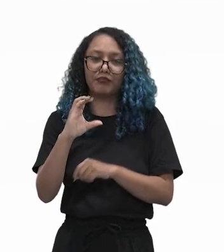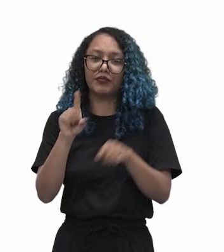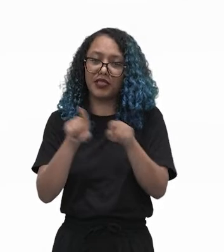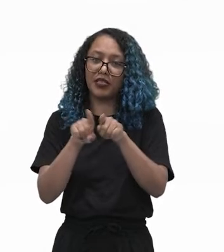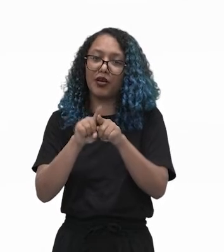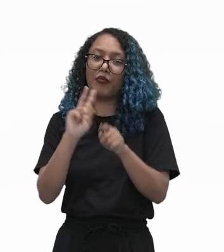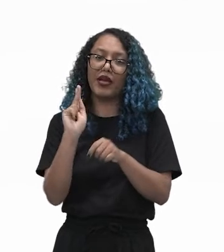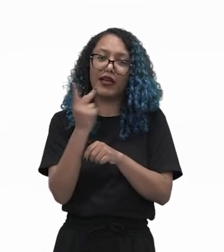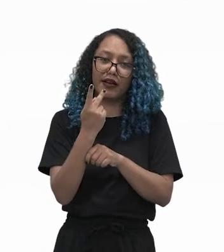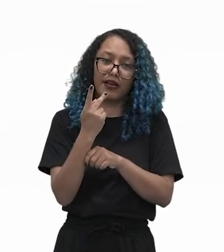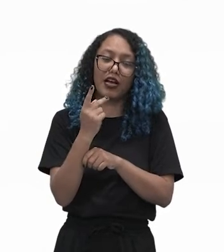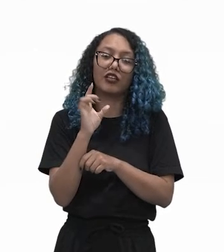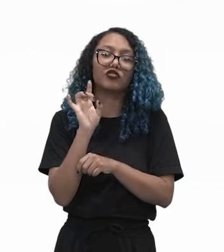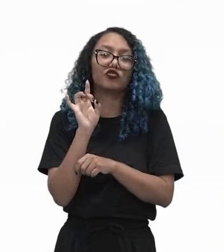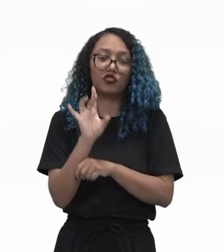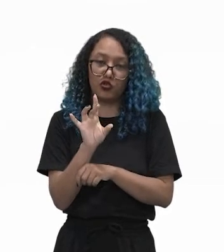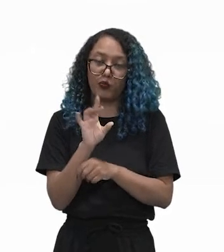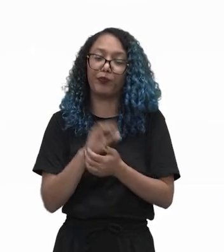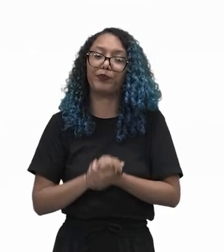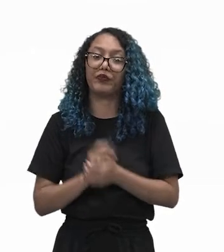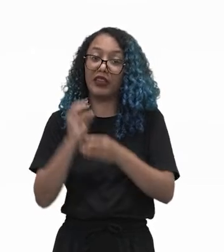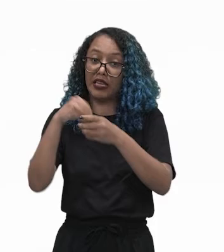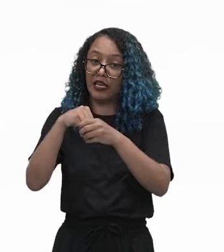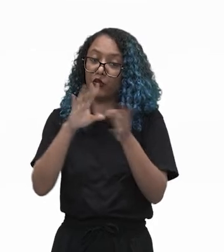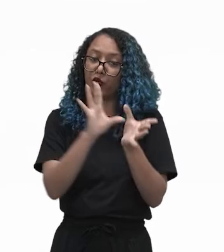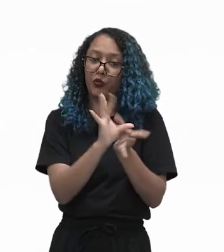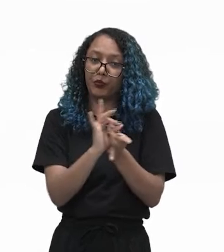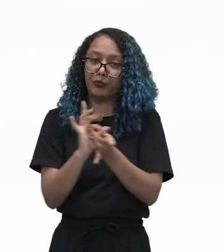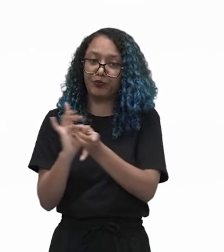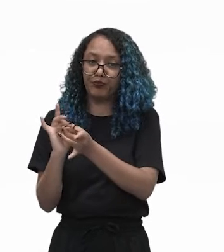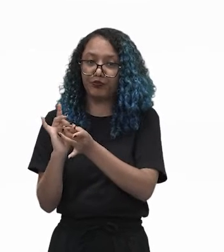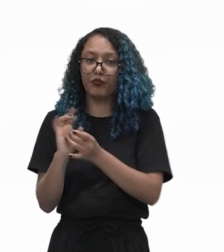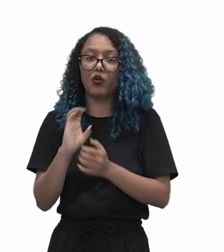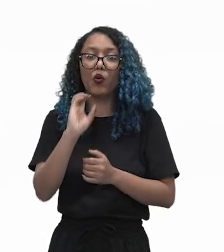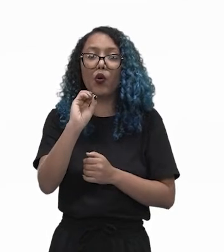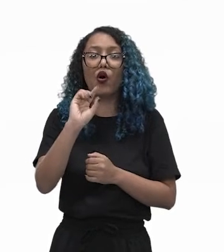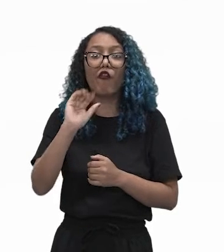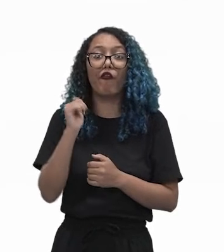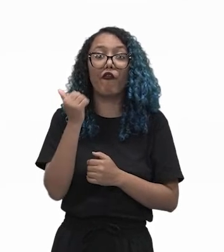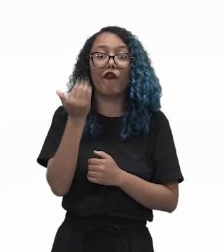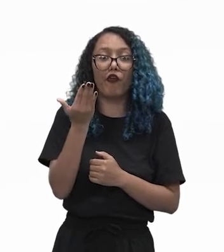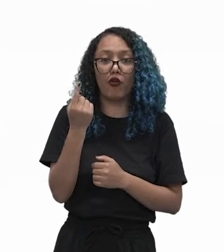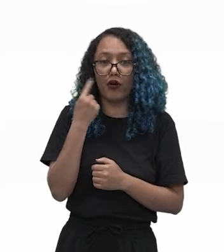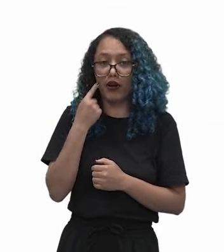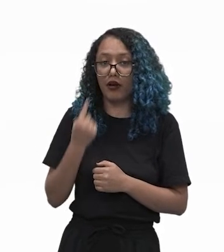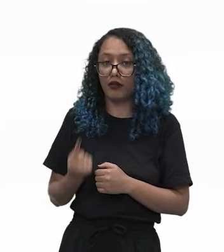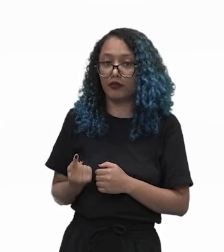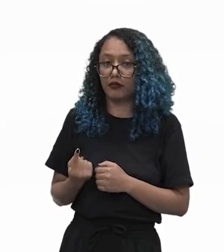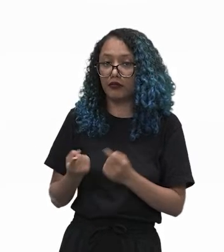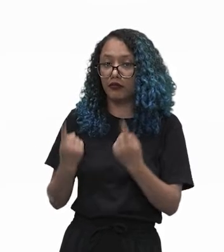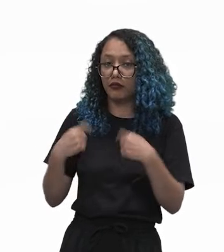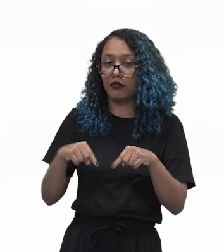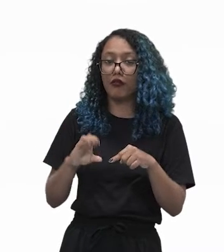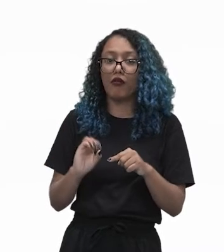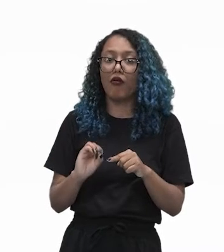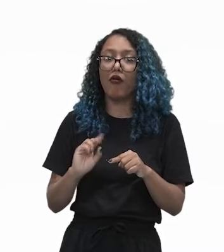e hidrogênios, né? Aí na cadeia principal, o oxigênio ficou fora da cadeia principal, tá certo?